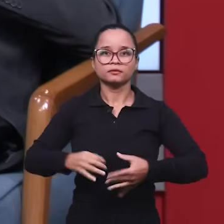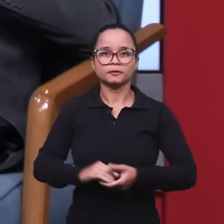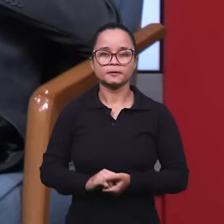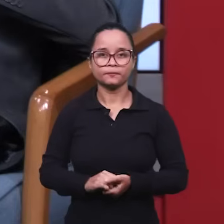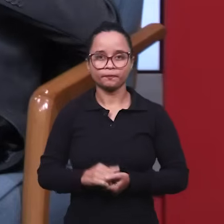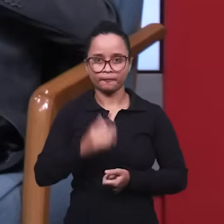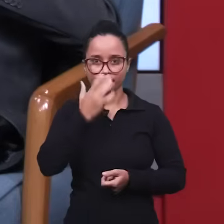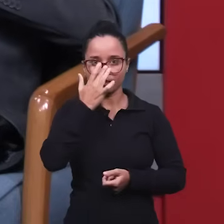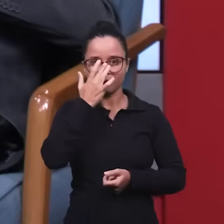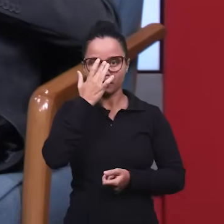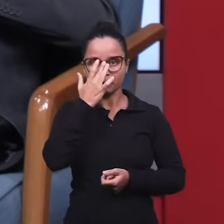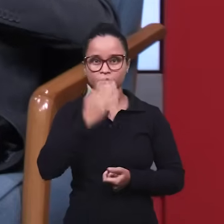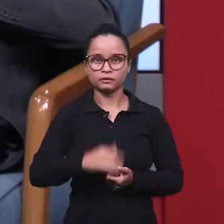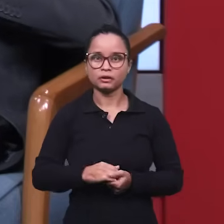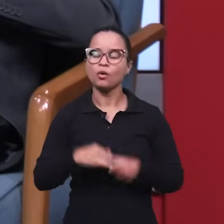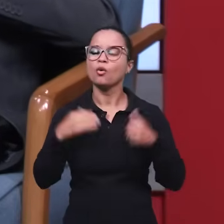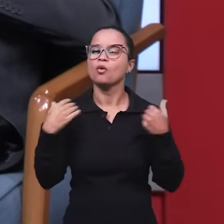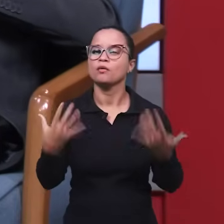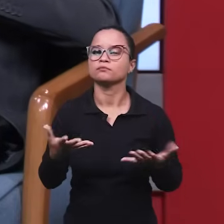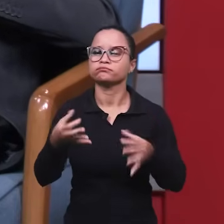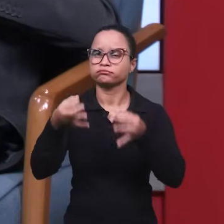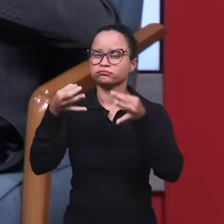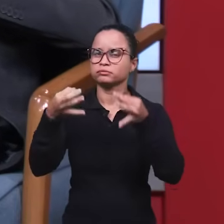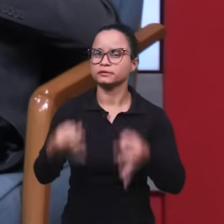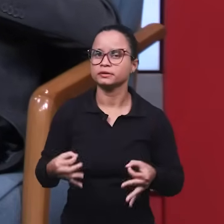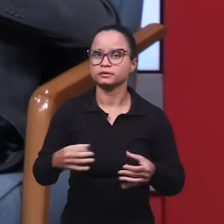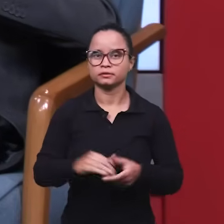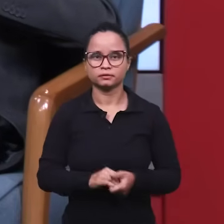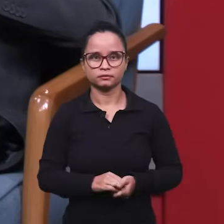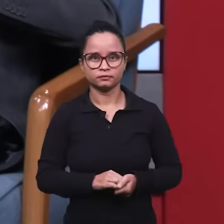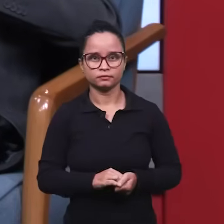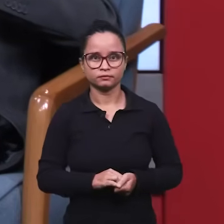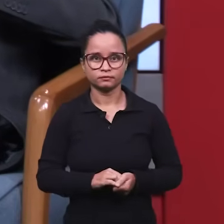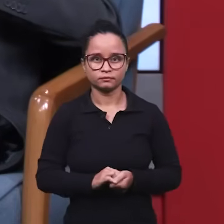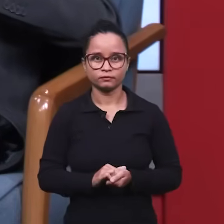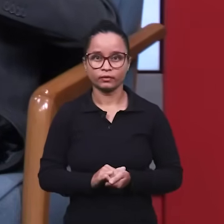perfeição. Qual a perfeição